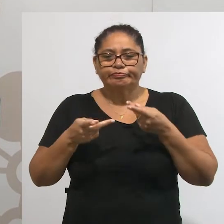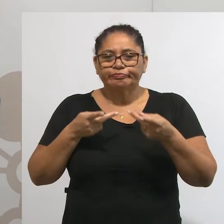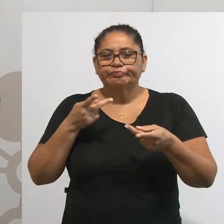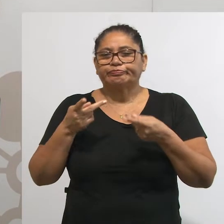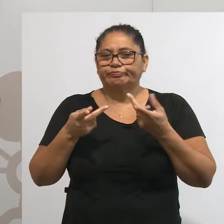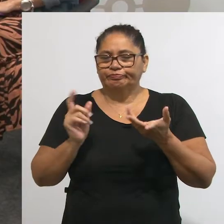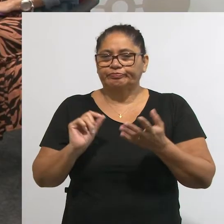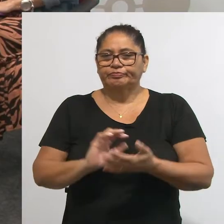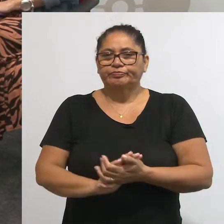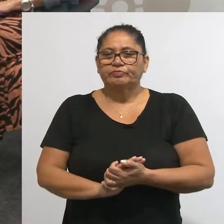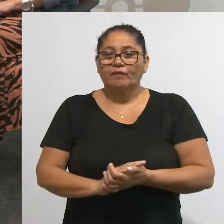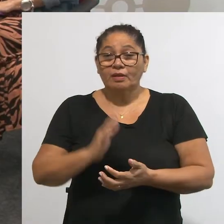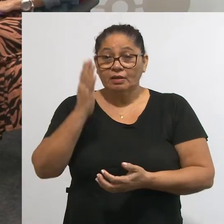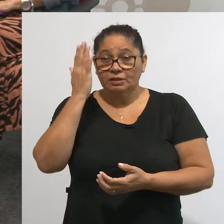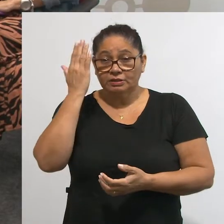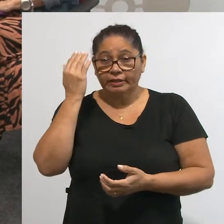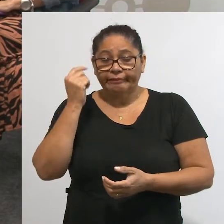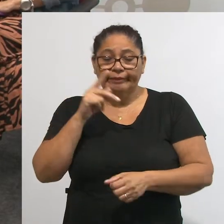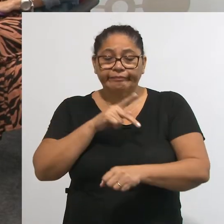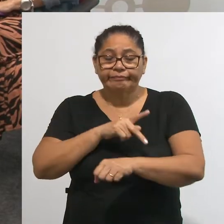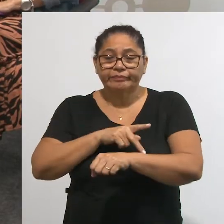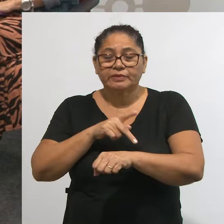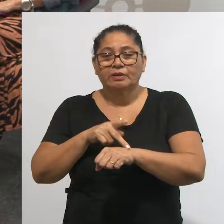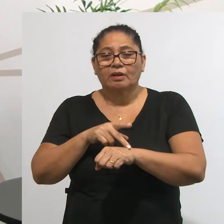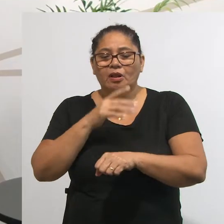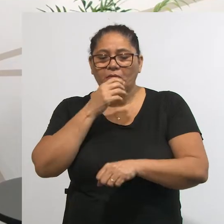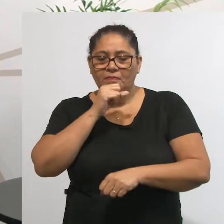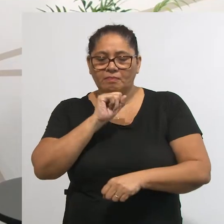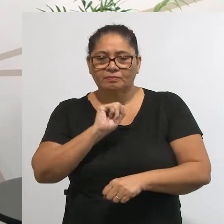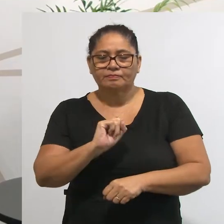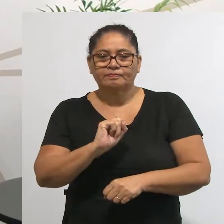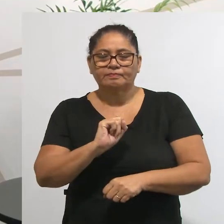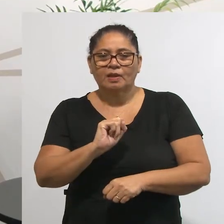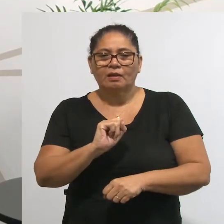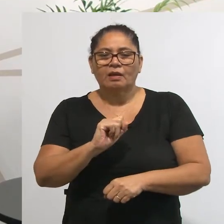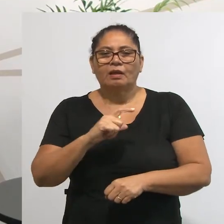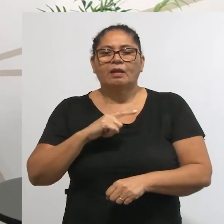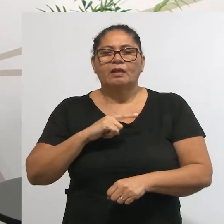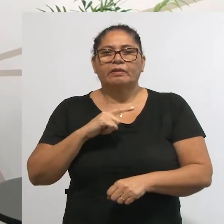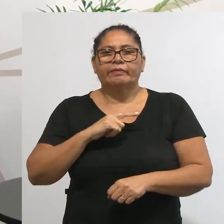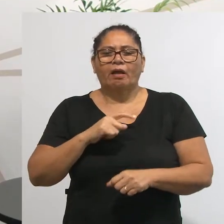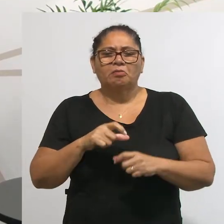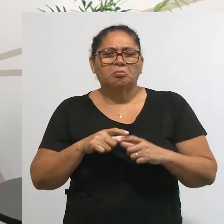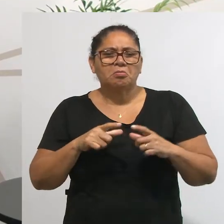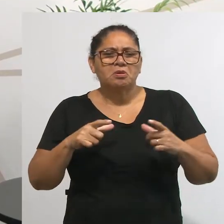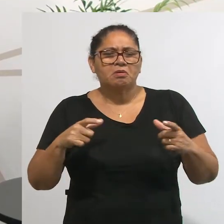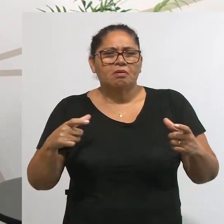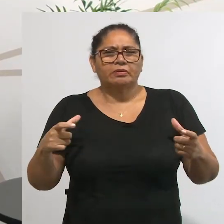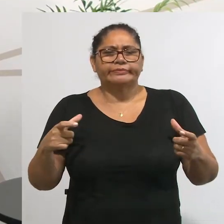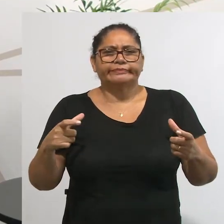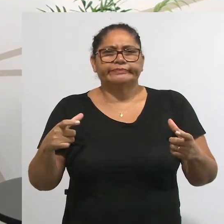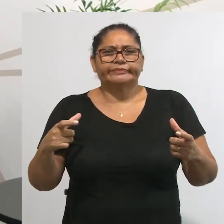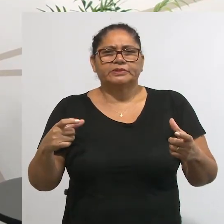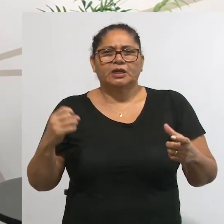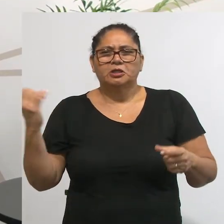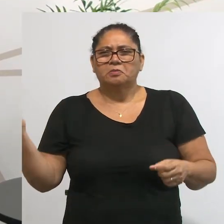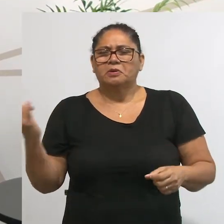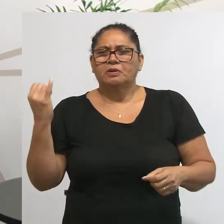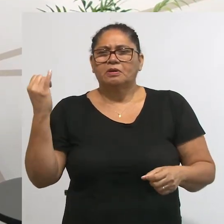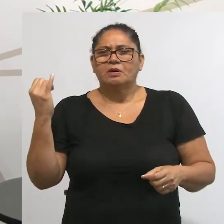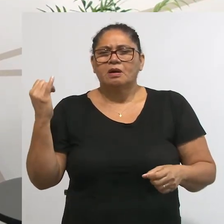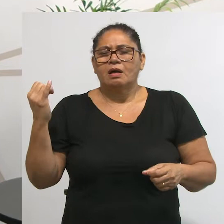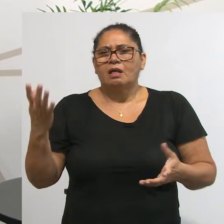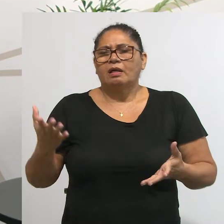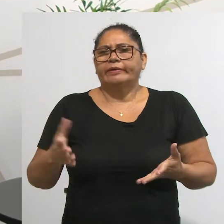Rosa? Isso, nós sabemos que a pedagogia de Paulo Freire teve como grande diferencial um método